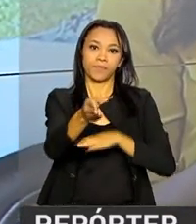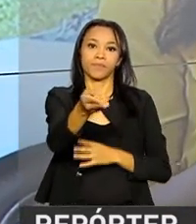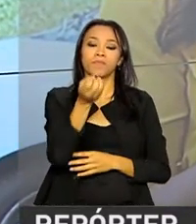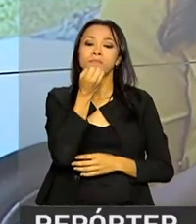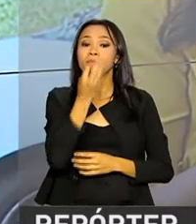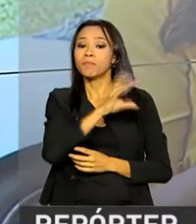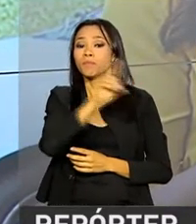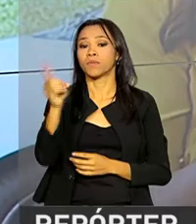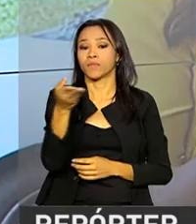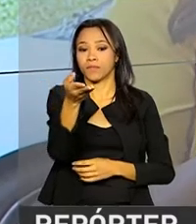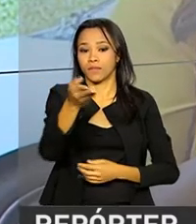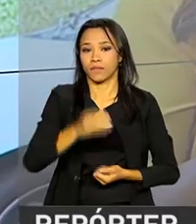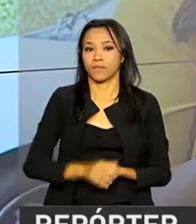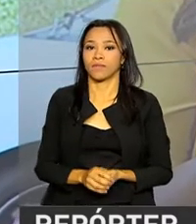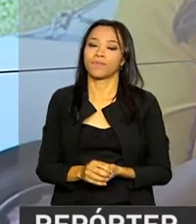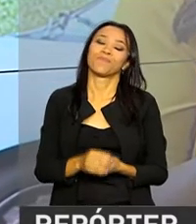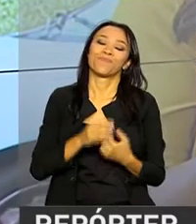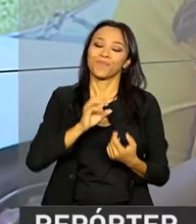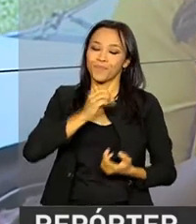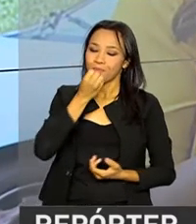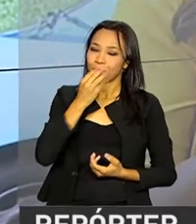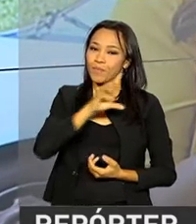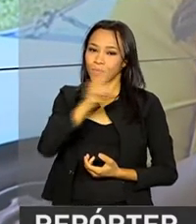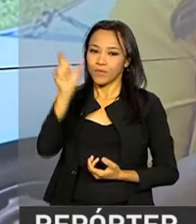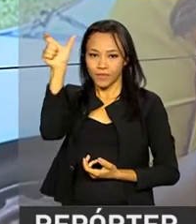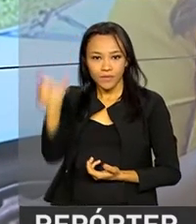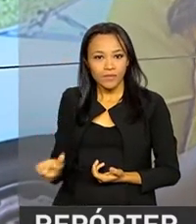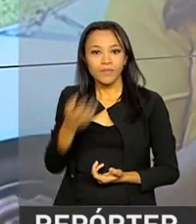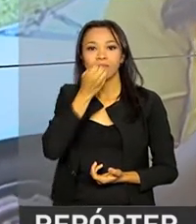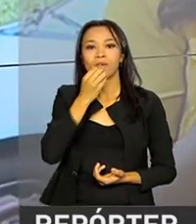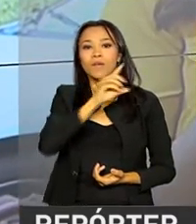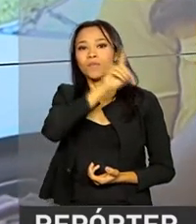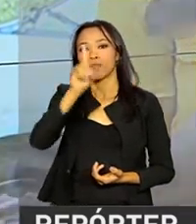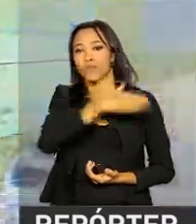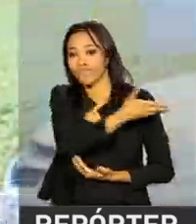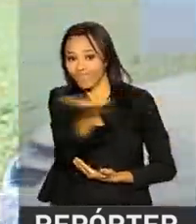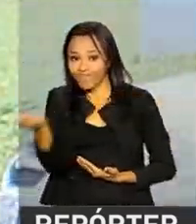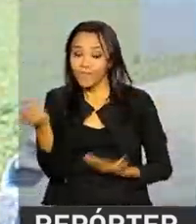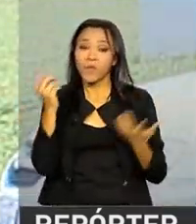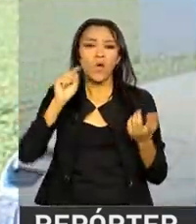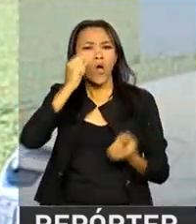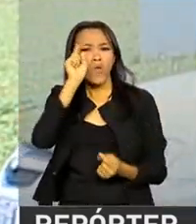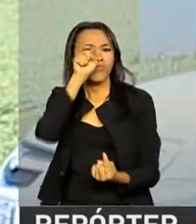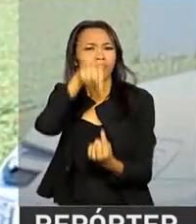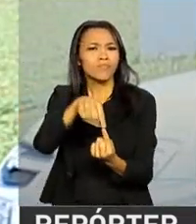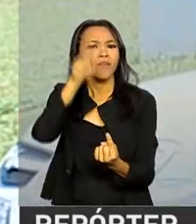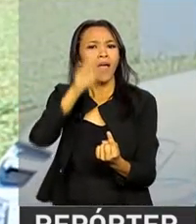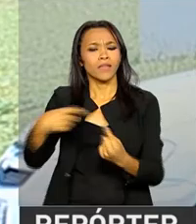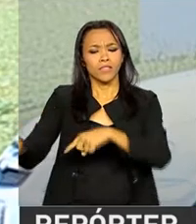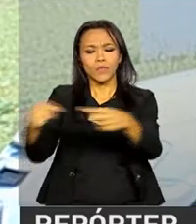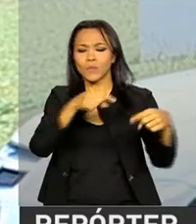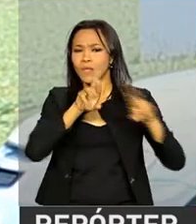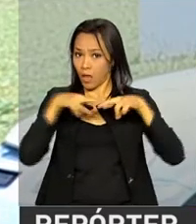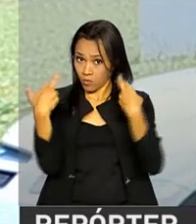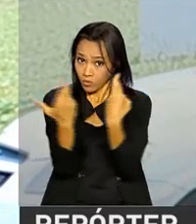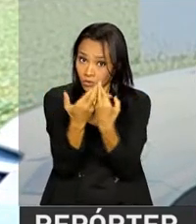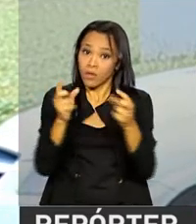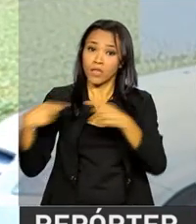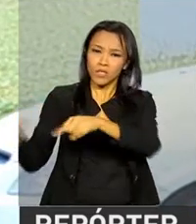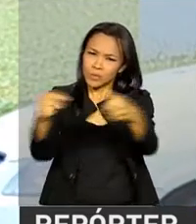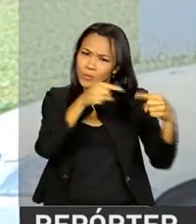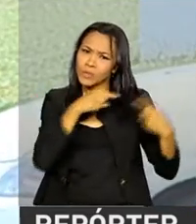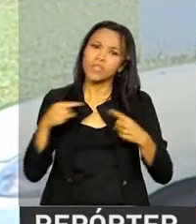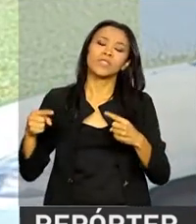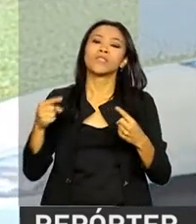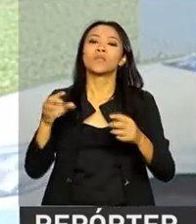dia olhando bom dia pra você bronze a todos a idéia é discutir medidas imediatas para o sistema penitenciário brasileiro